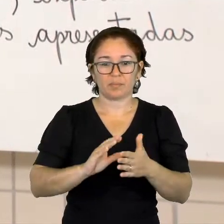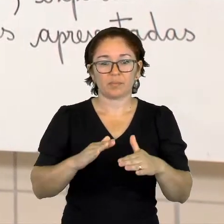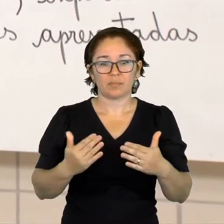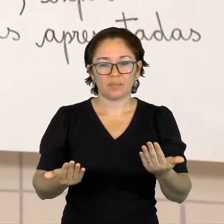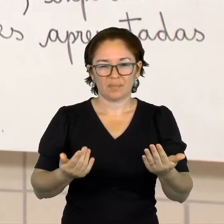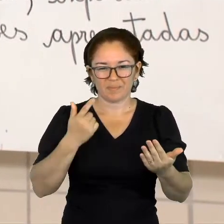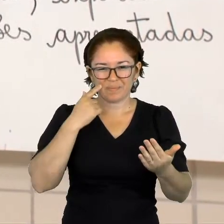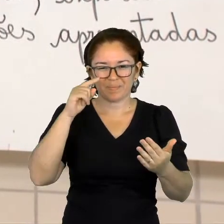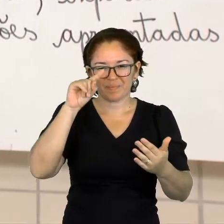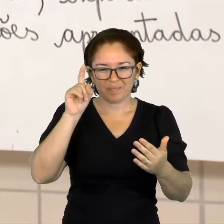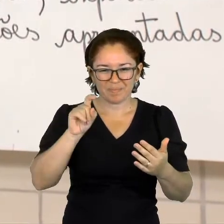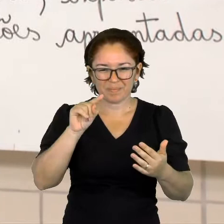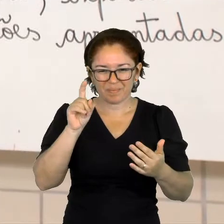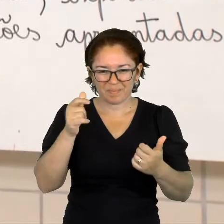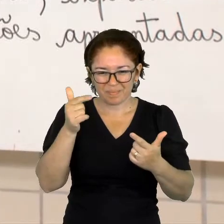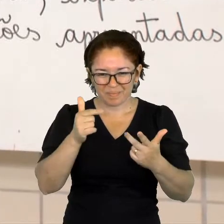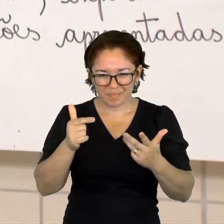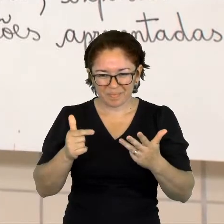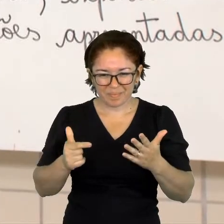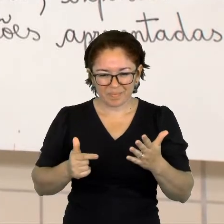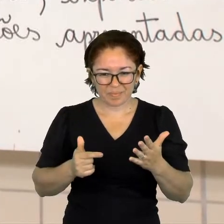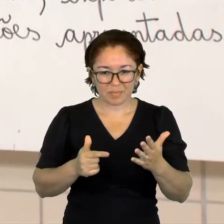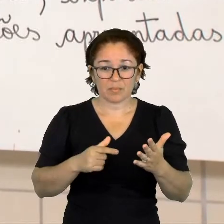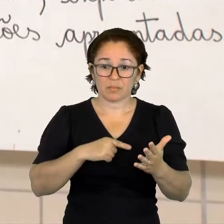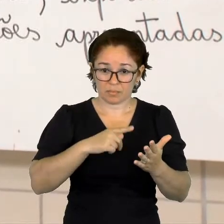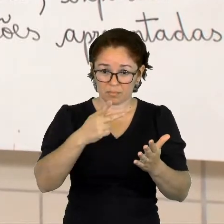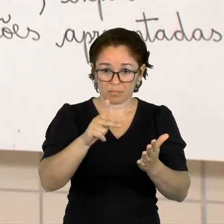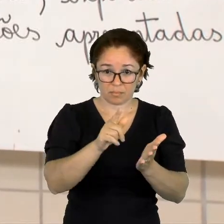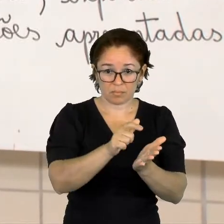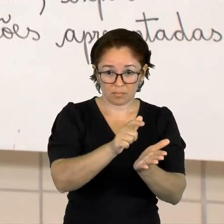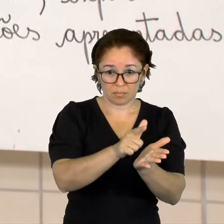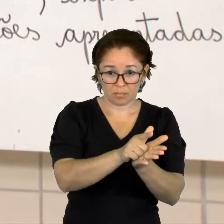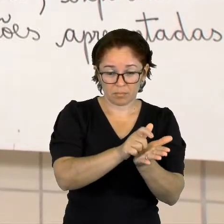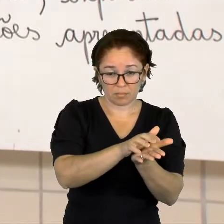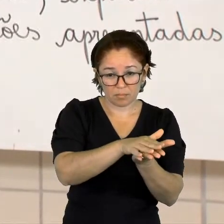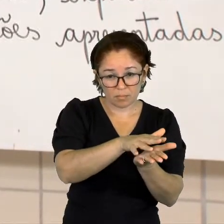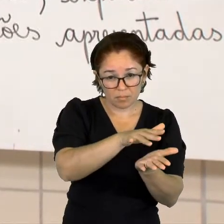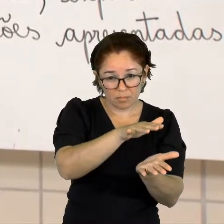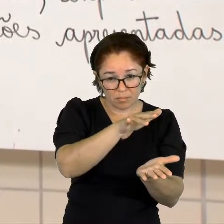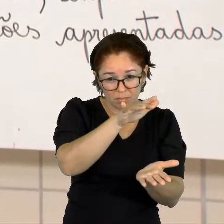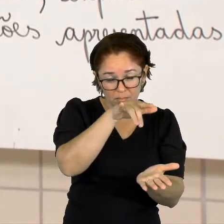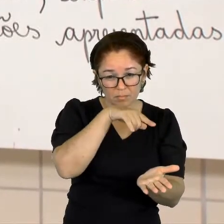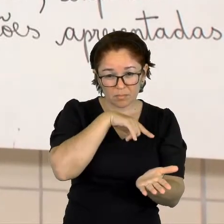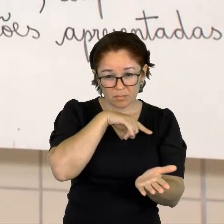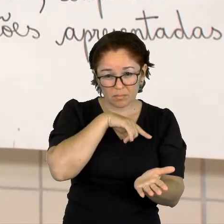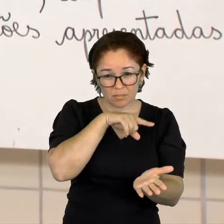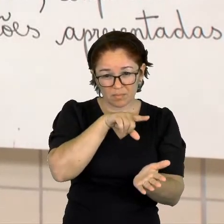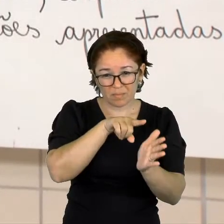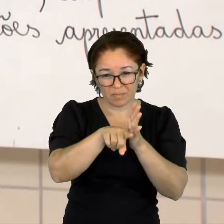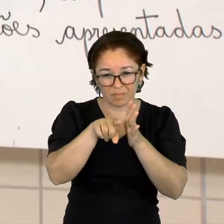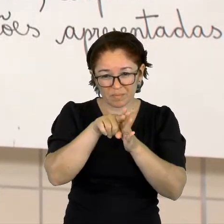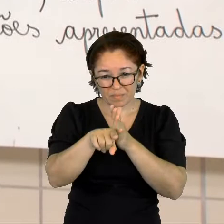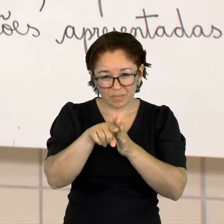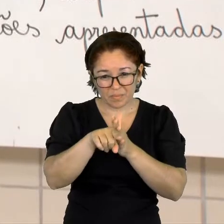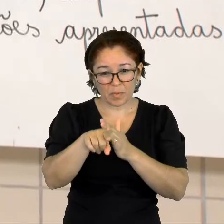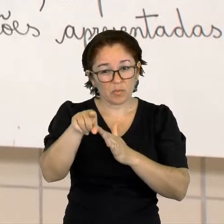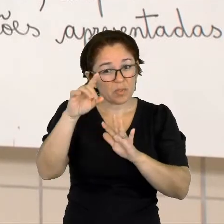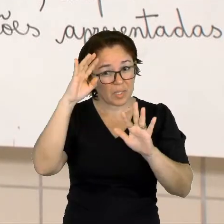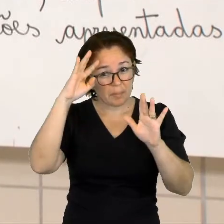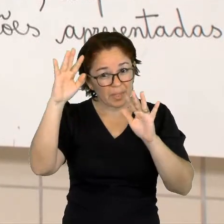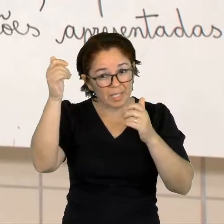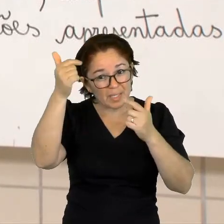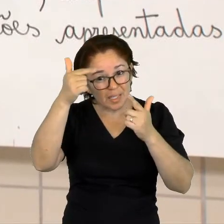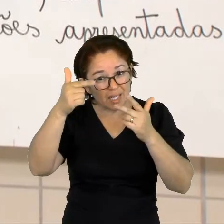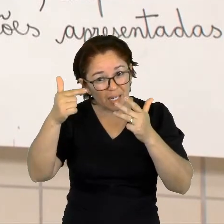que eu coloquei aqui, né, que está lá no bloco de estudo de vocês, para montar um texto, uma resenha. O que é a